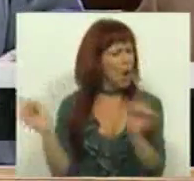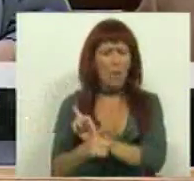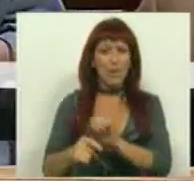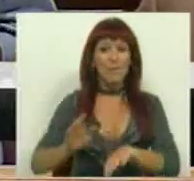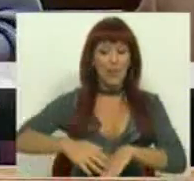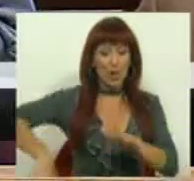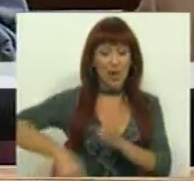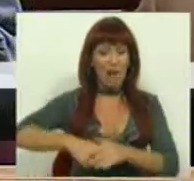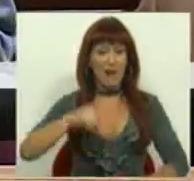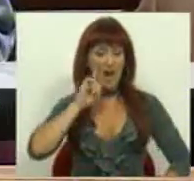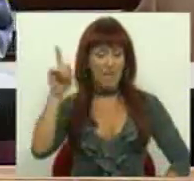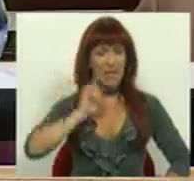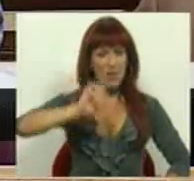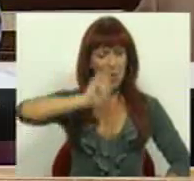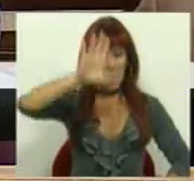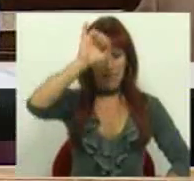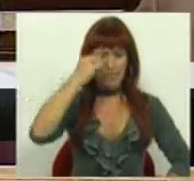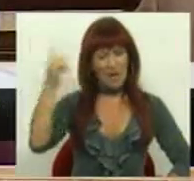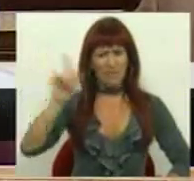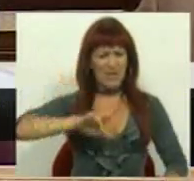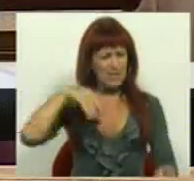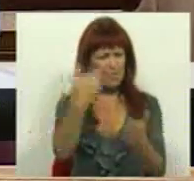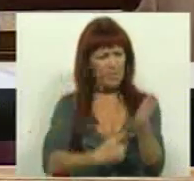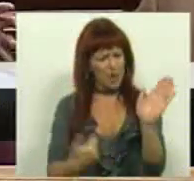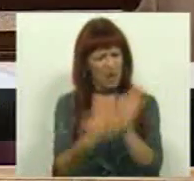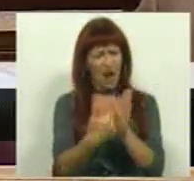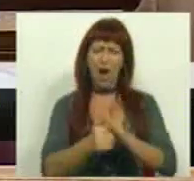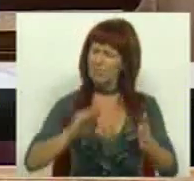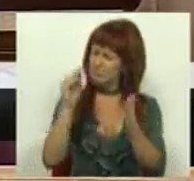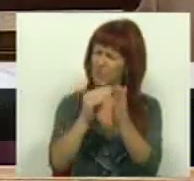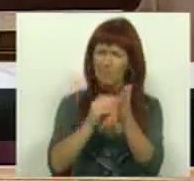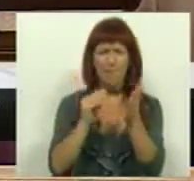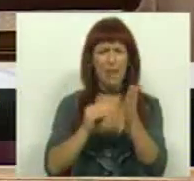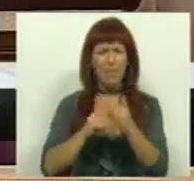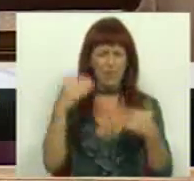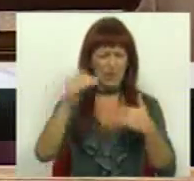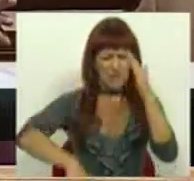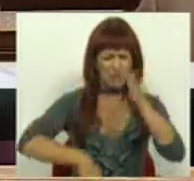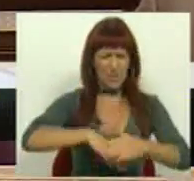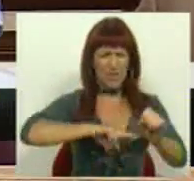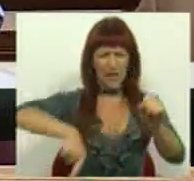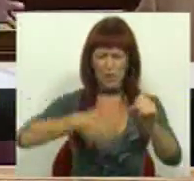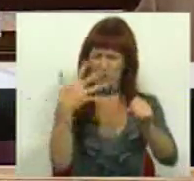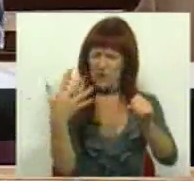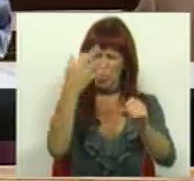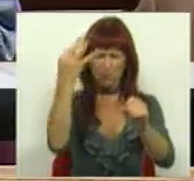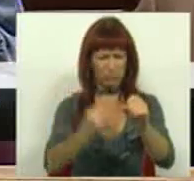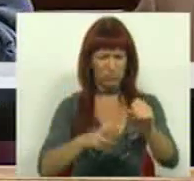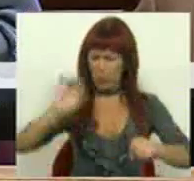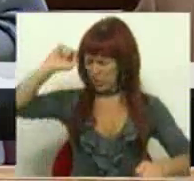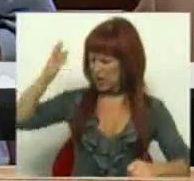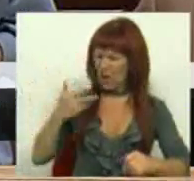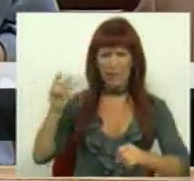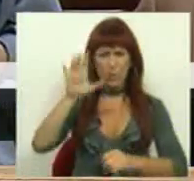pela pressão da Alemanha e da Sra. Merkel, sai uma proposta de consagração de limite máximo de 0,5% do déficit